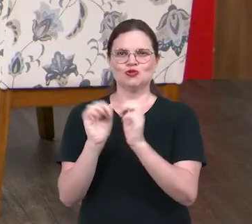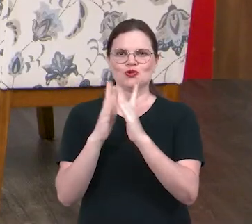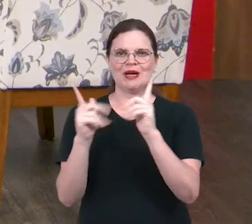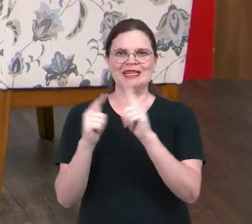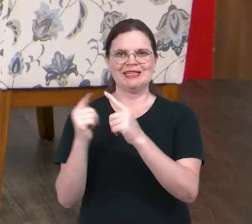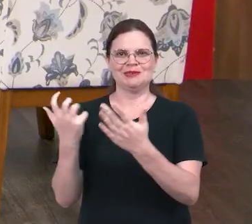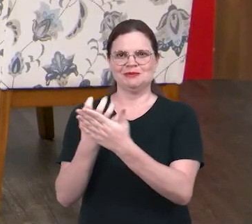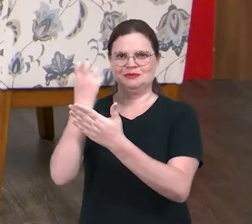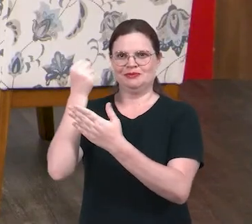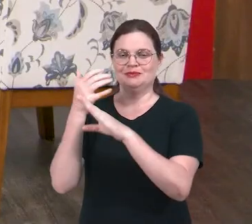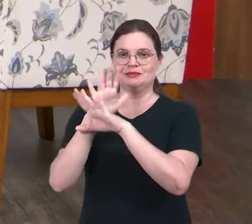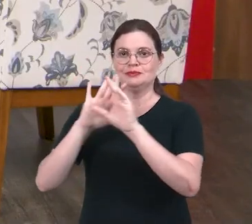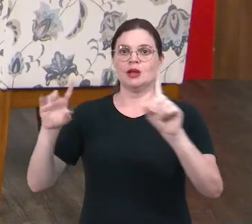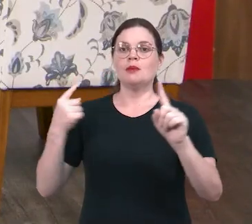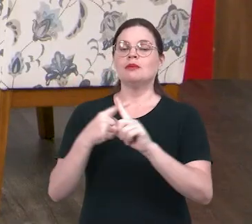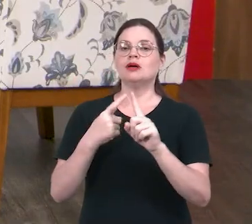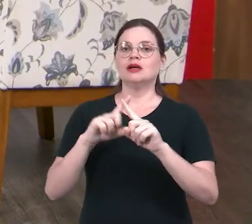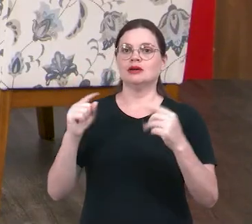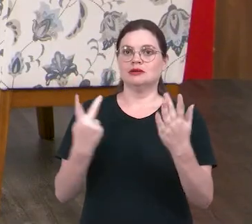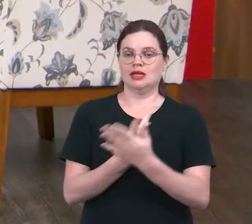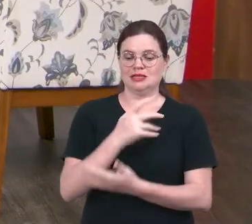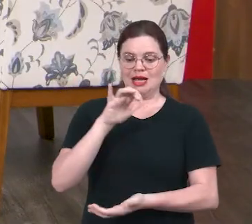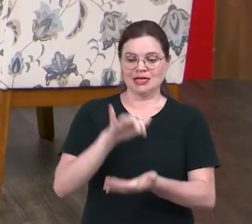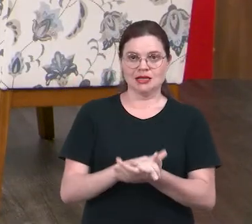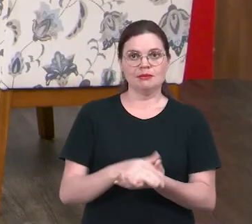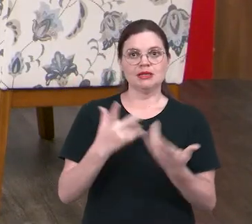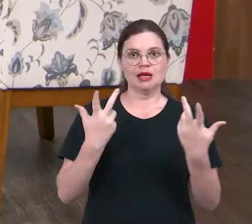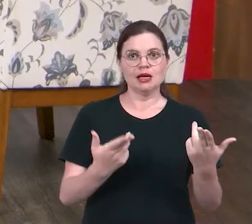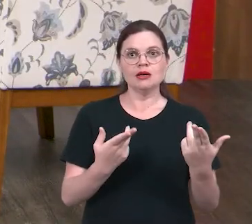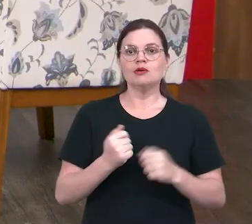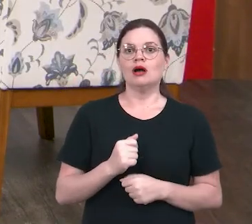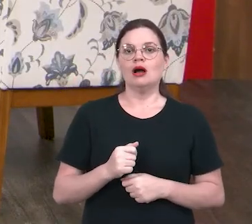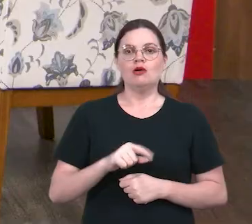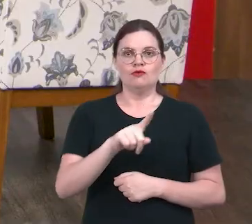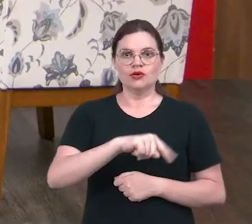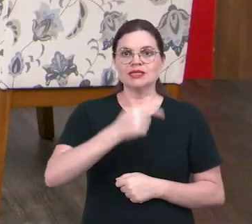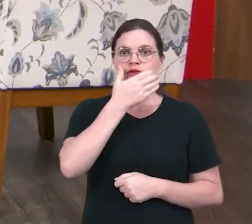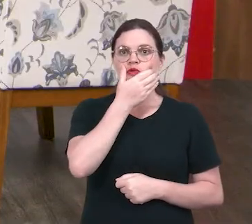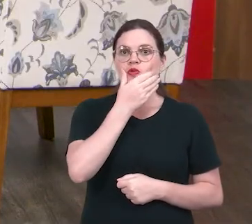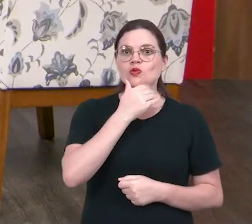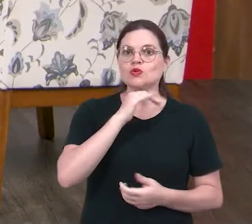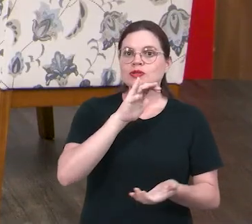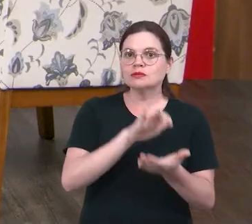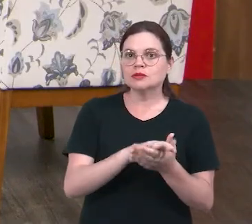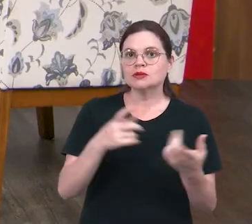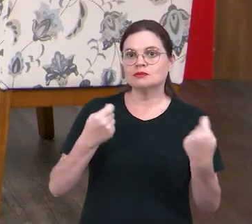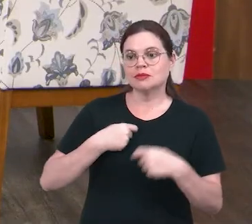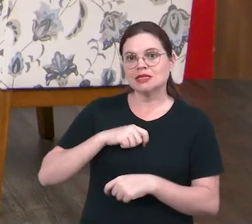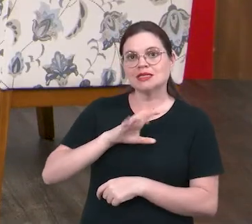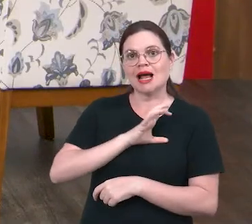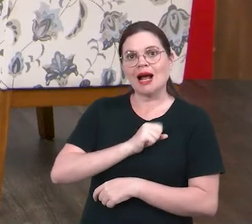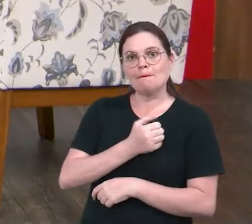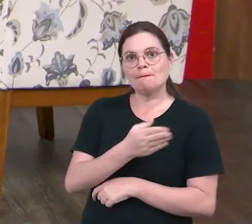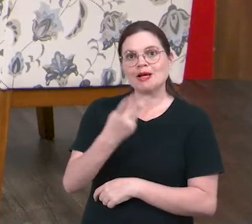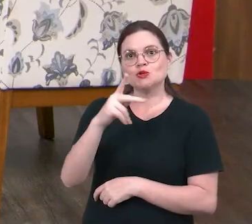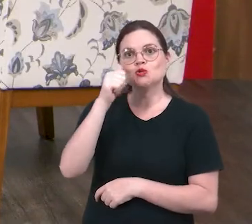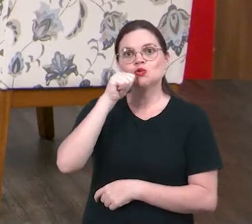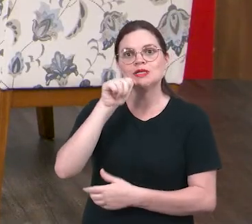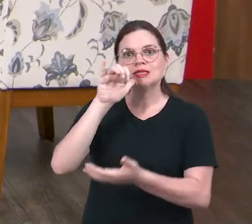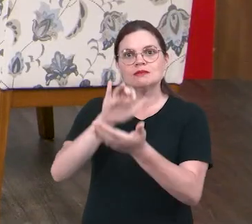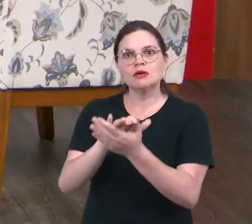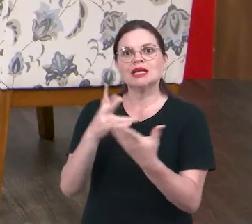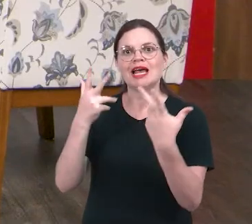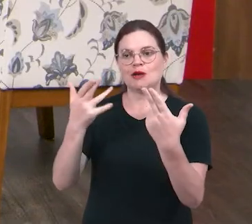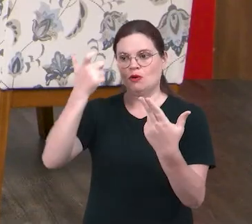casamento deve ser isso, né? Como ele amou a igreja, o marido deve amar a esposa. Ele coloca esse exemplo para nós de nível